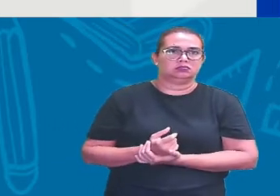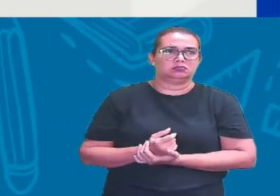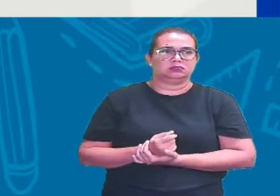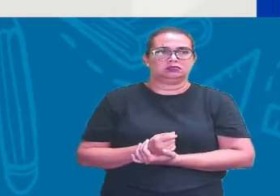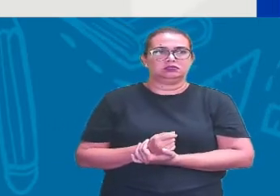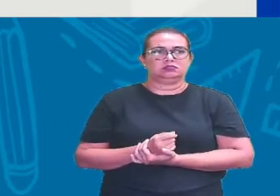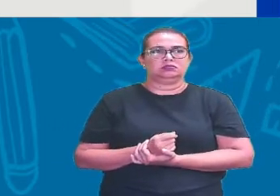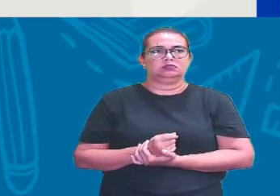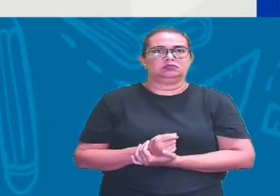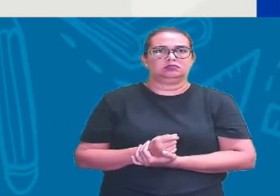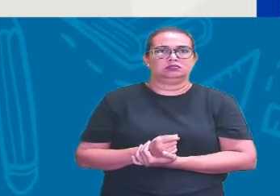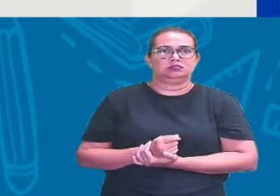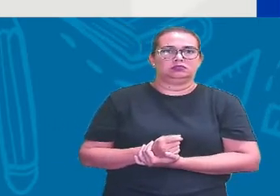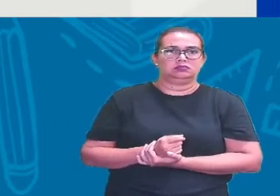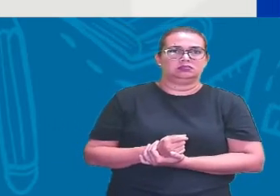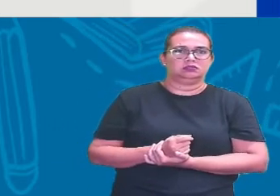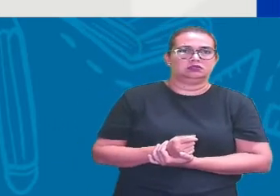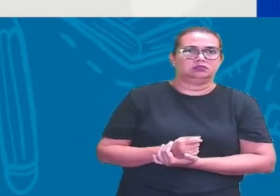Aqui.